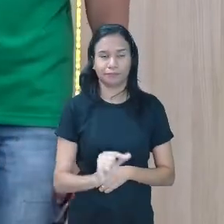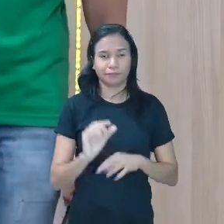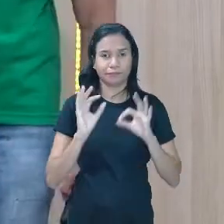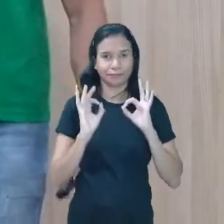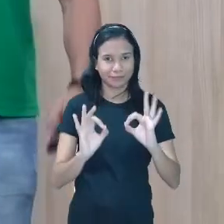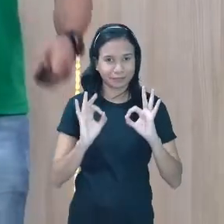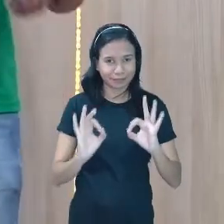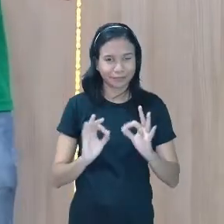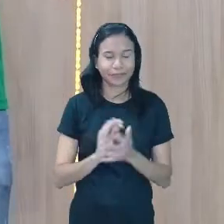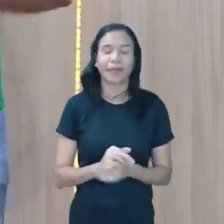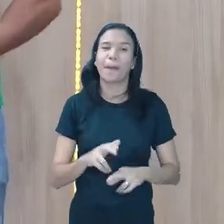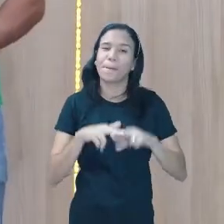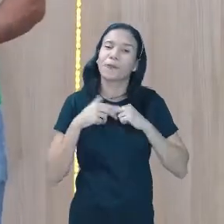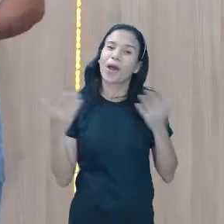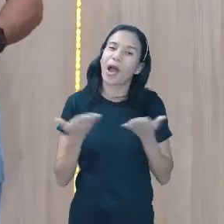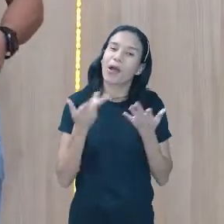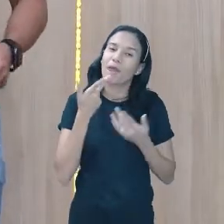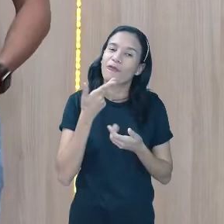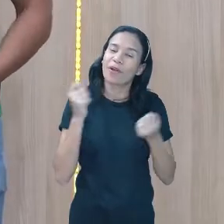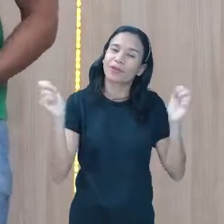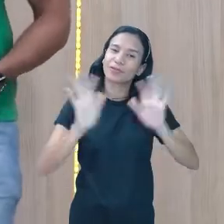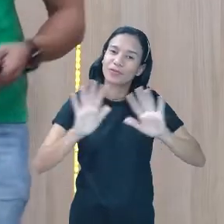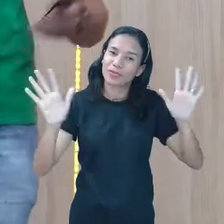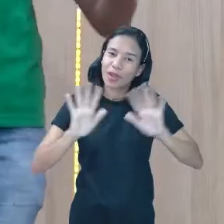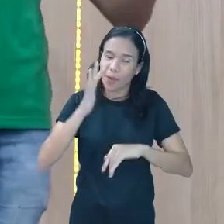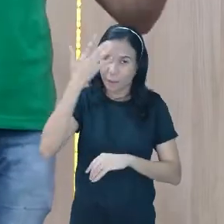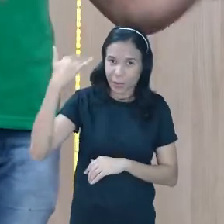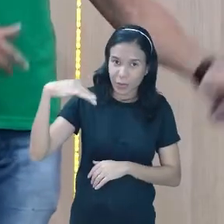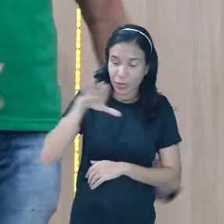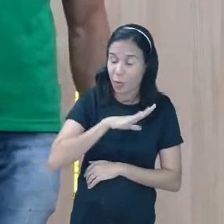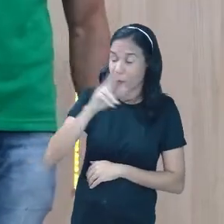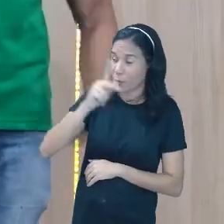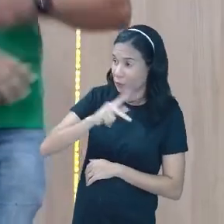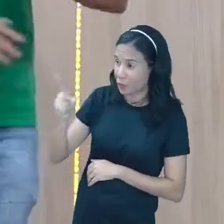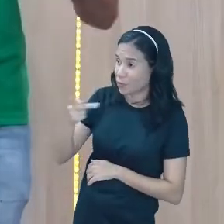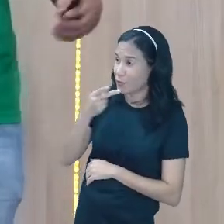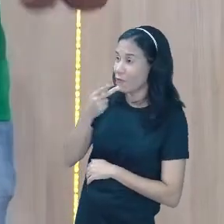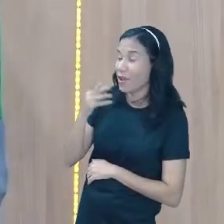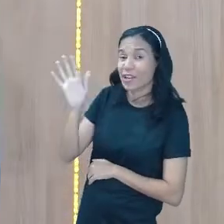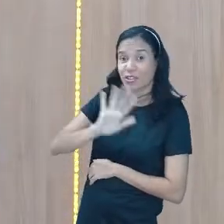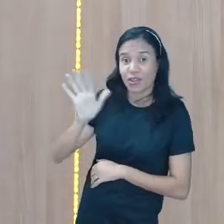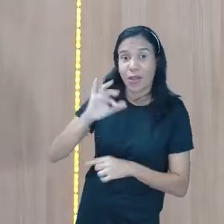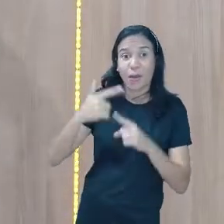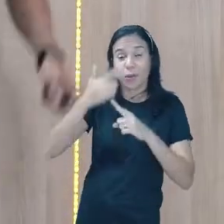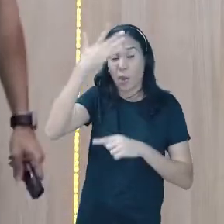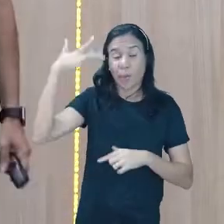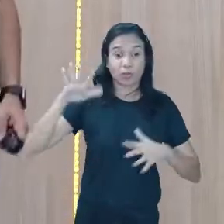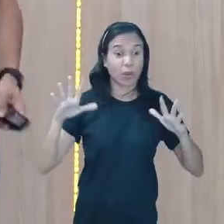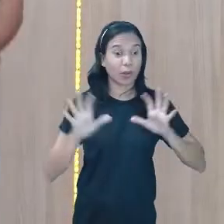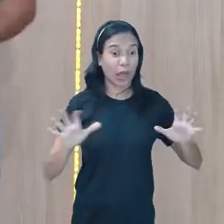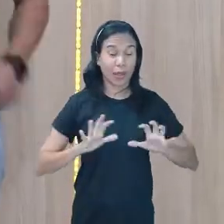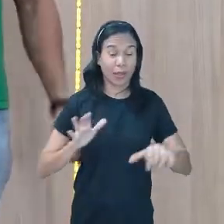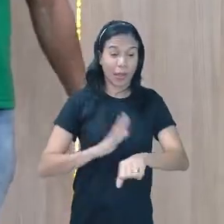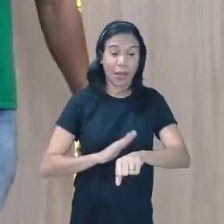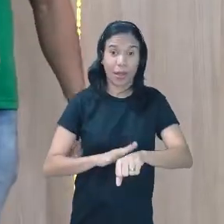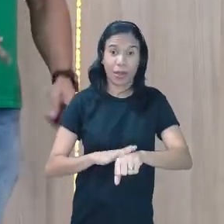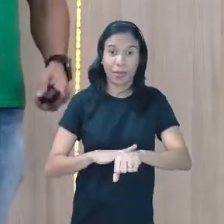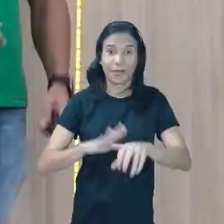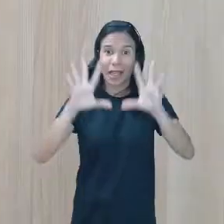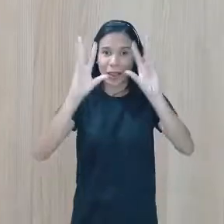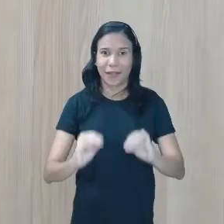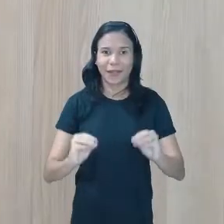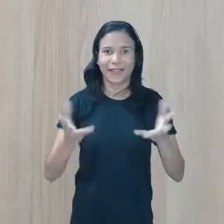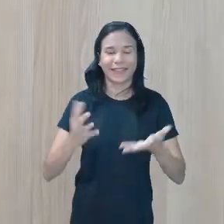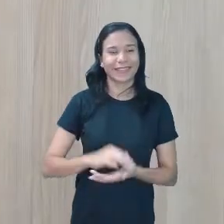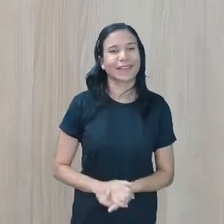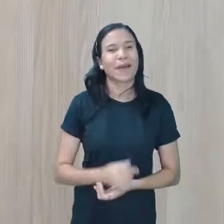tá joia? Então, vou me despedindo por aqui. Professora Cláudia, dê só tchau, que o pessoal ali está agoniando, já está... Desliga